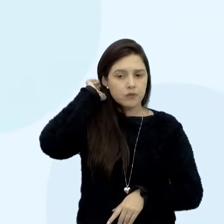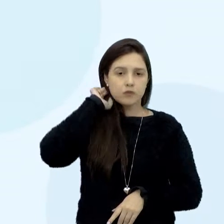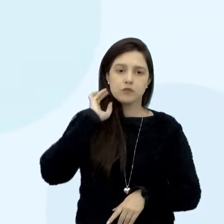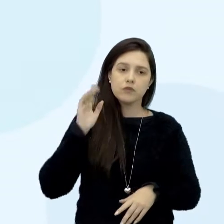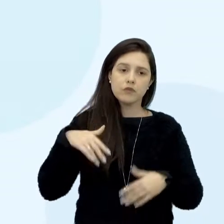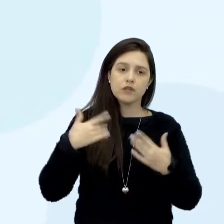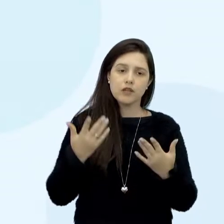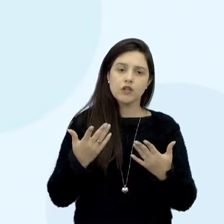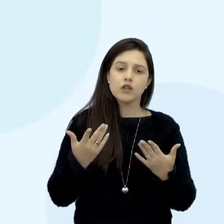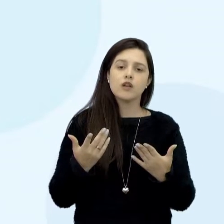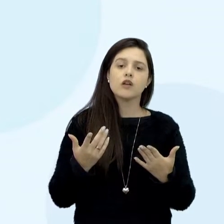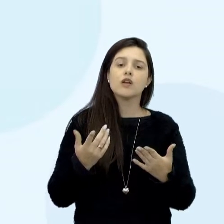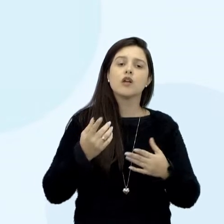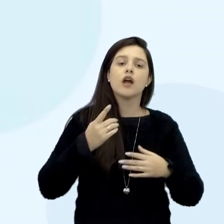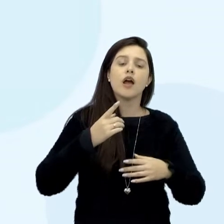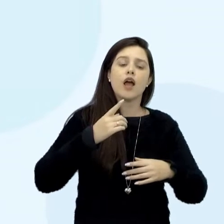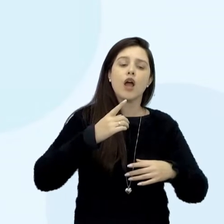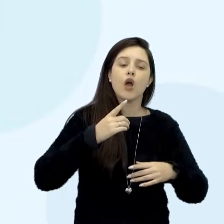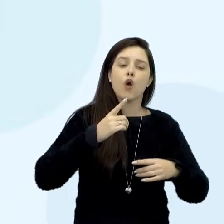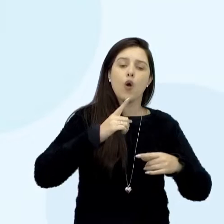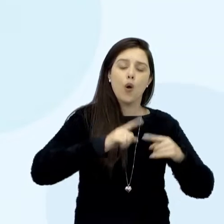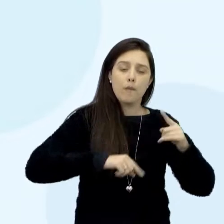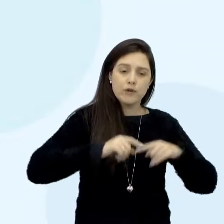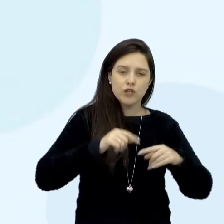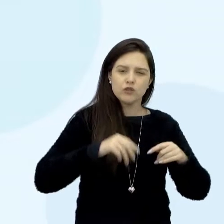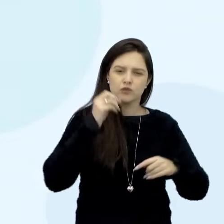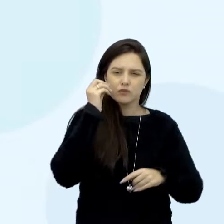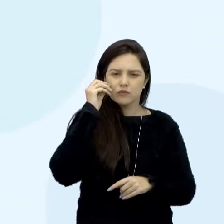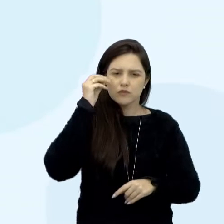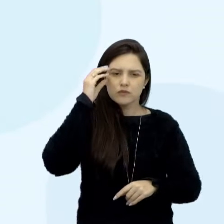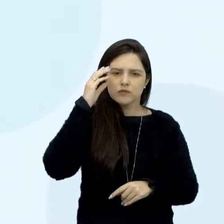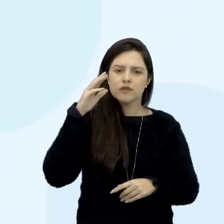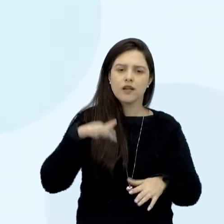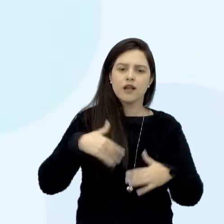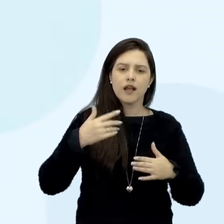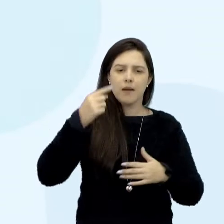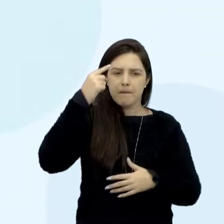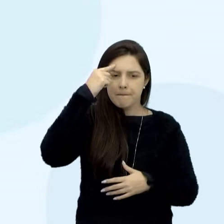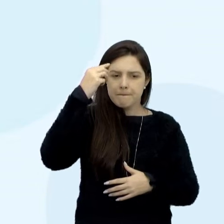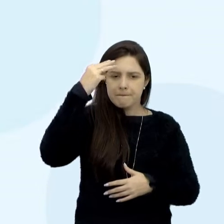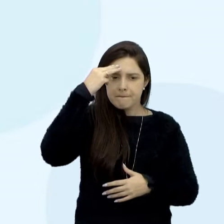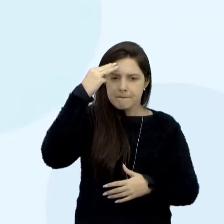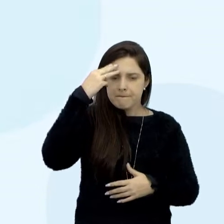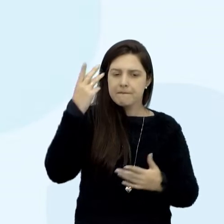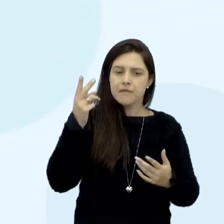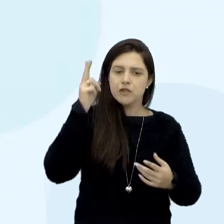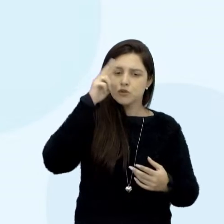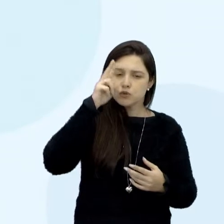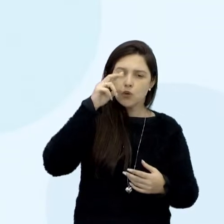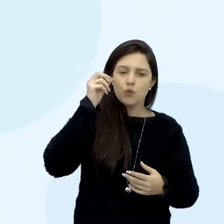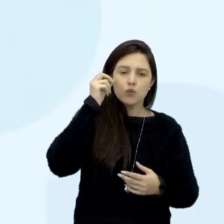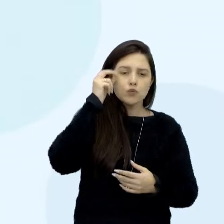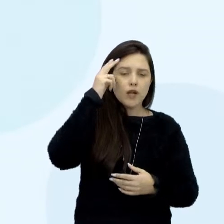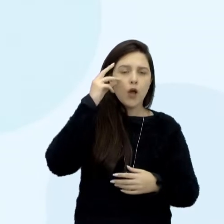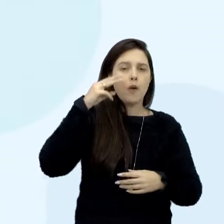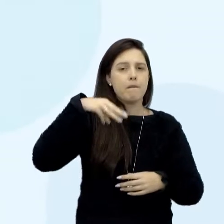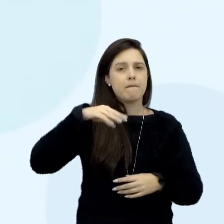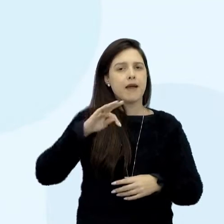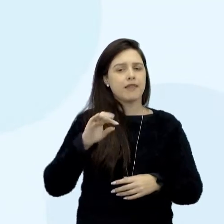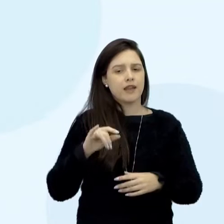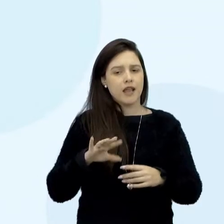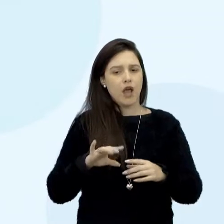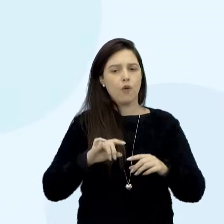Nosso objeto do conhecimento, né, a herança cultural e a valorização da memória, do patrimônio histórico, cultural, material e imaterial